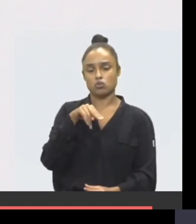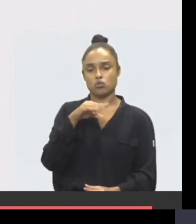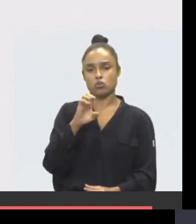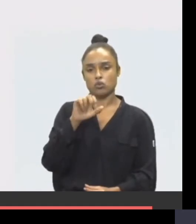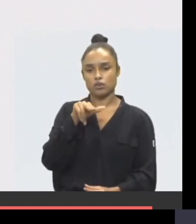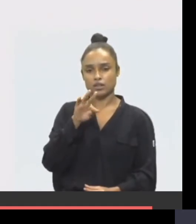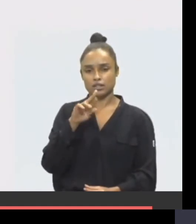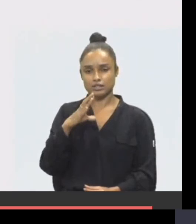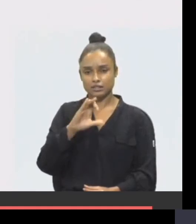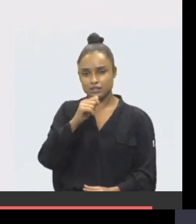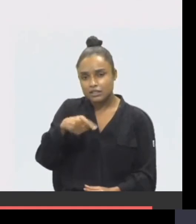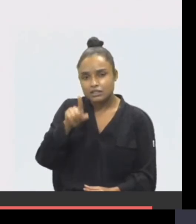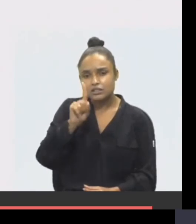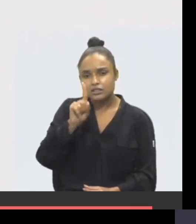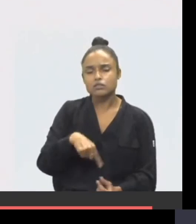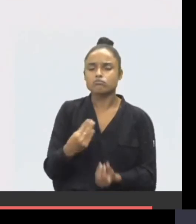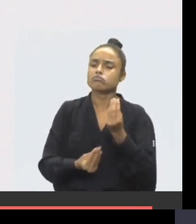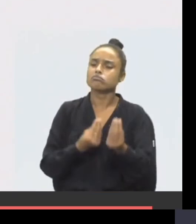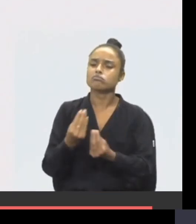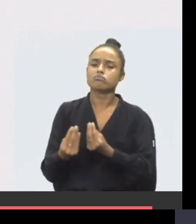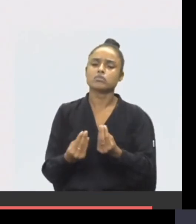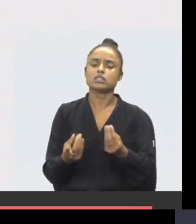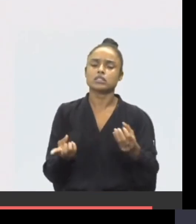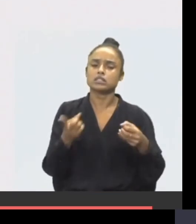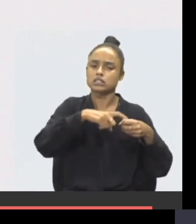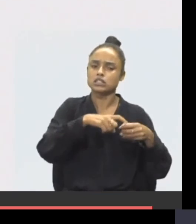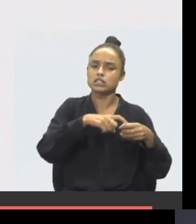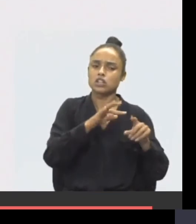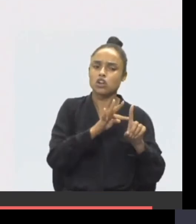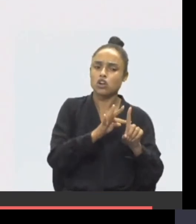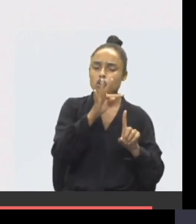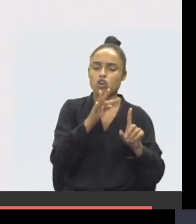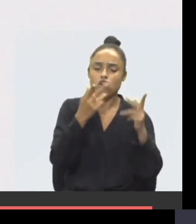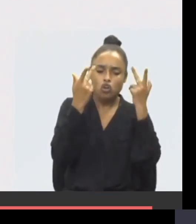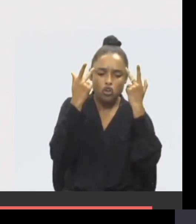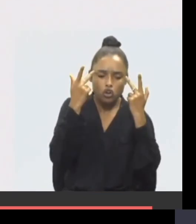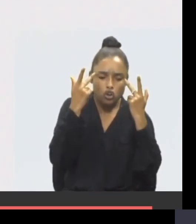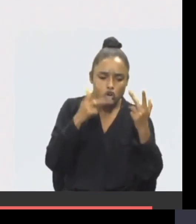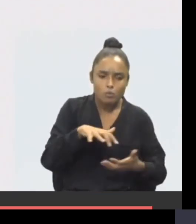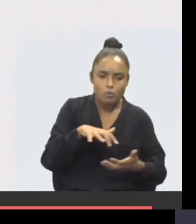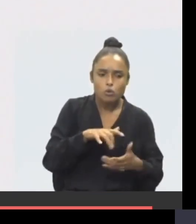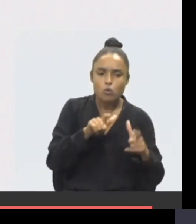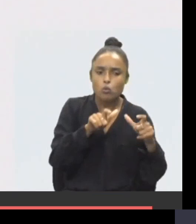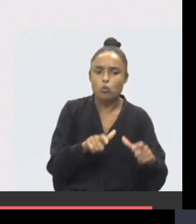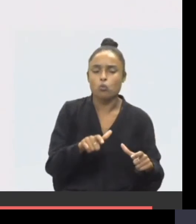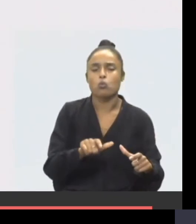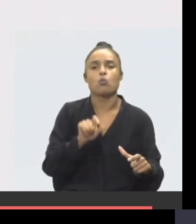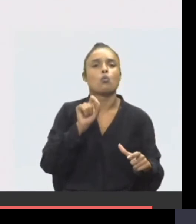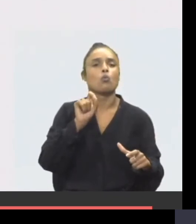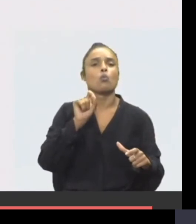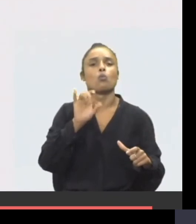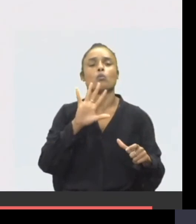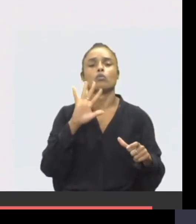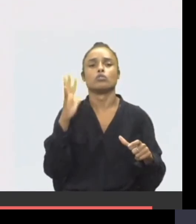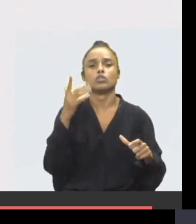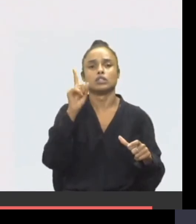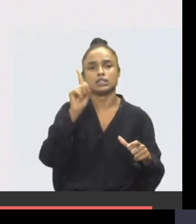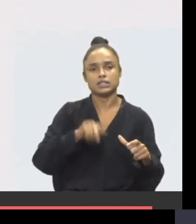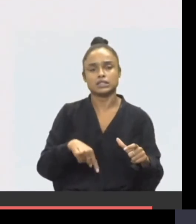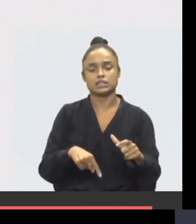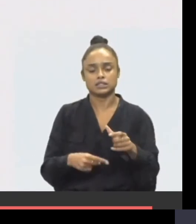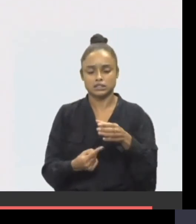que ela começa a voltar à sua temperatura ambiente, a sua temperatura normal do ambiente, a gente começa a observar então a